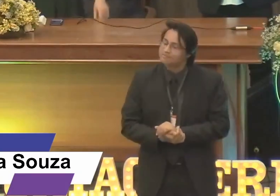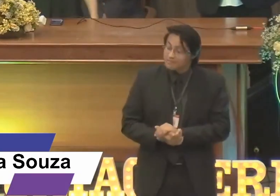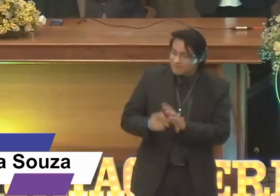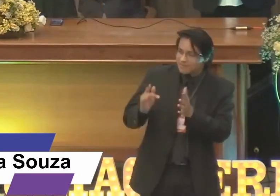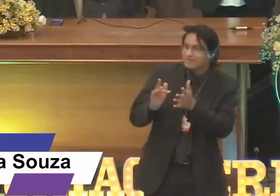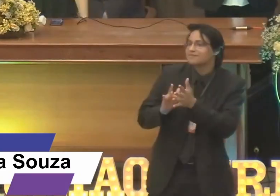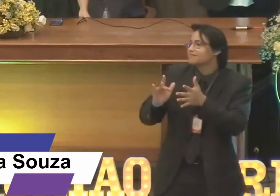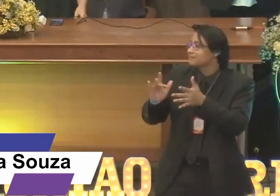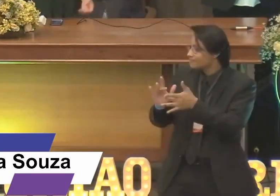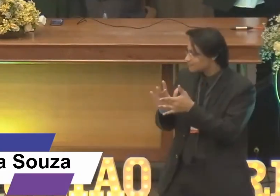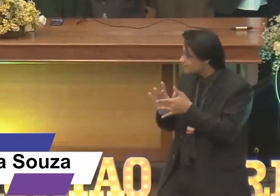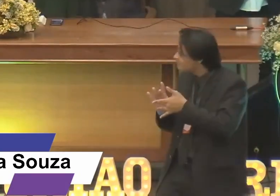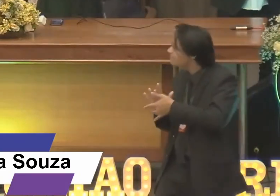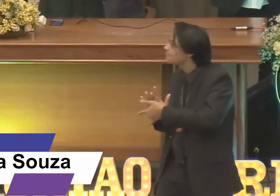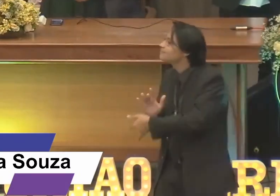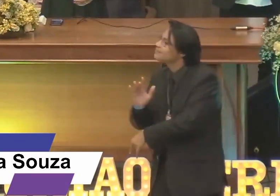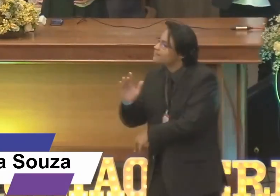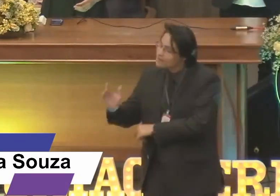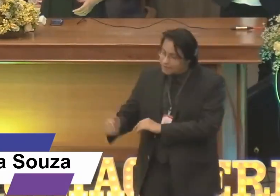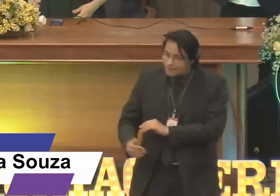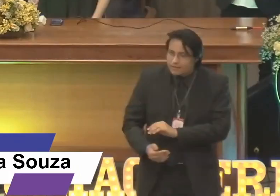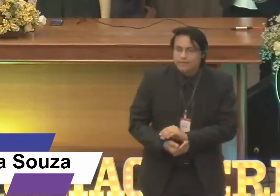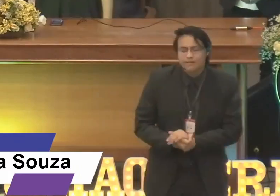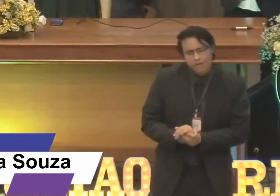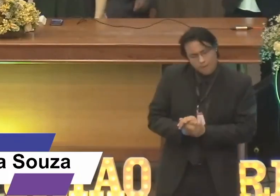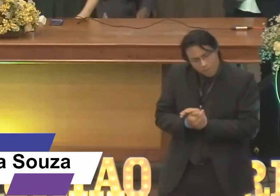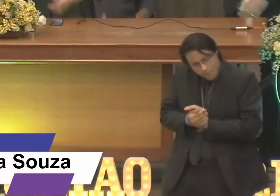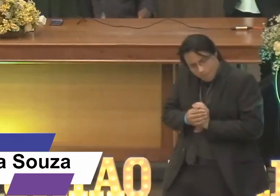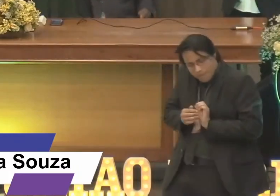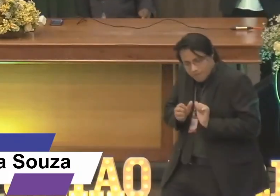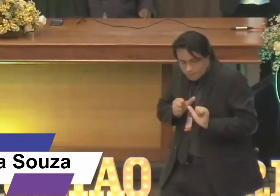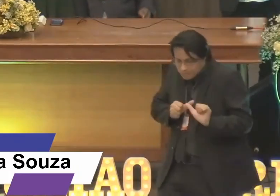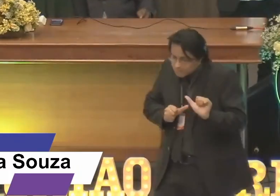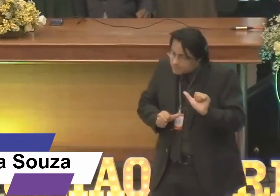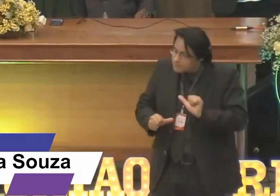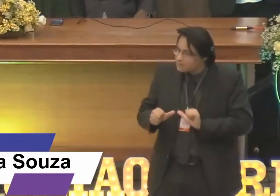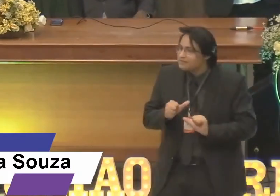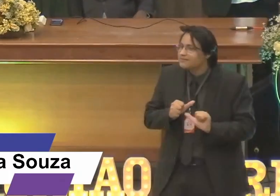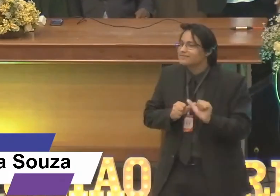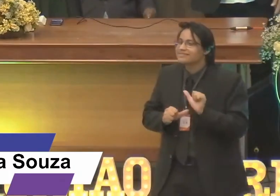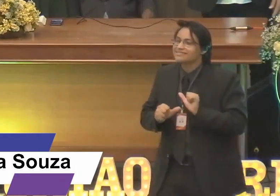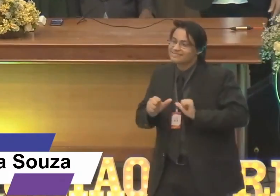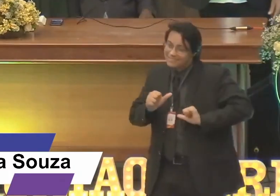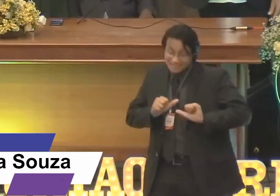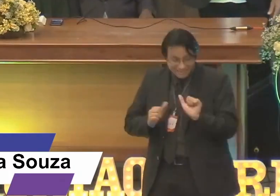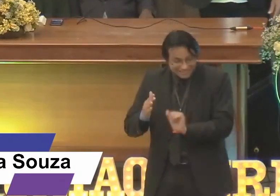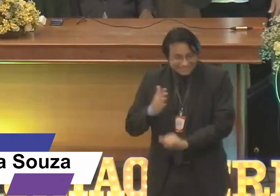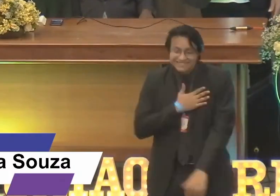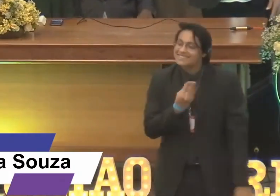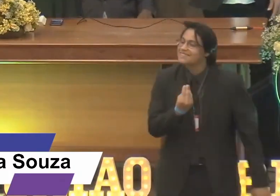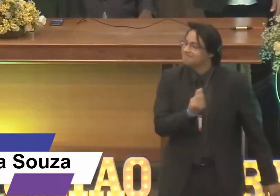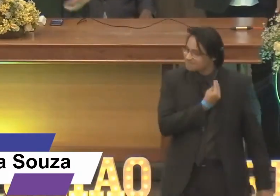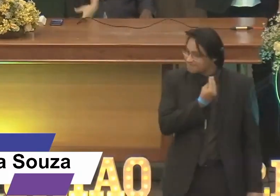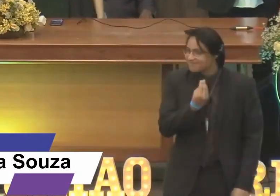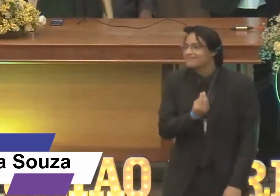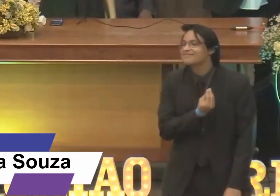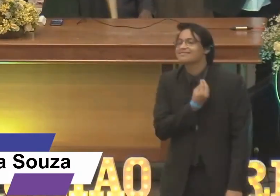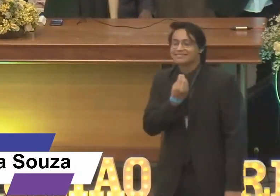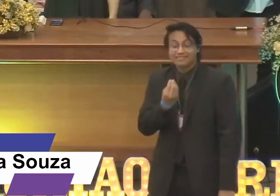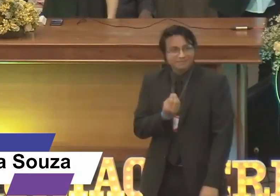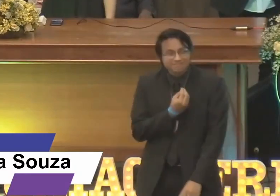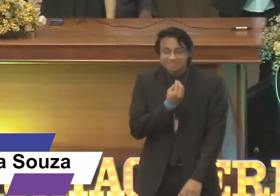Toca, Jesus, toca, toca fundo no meu ser. Com